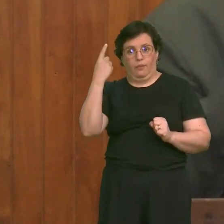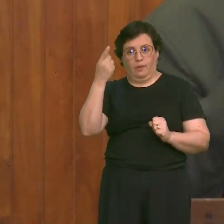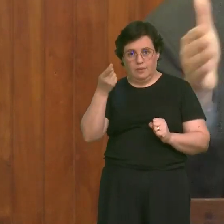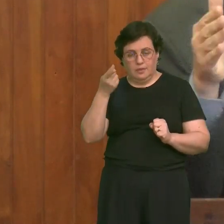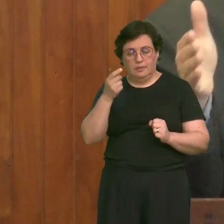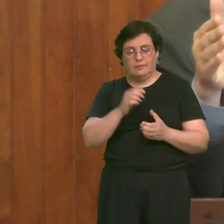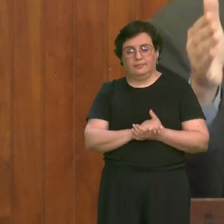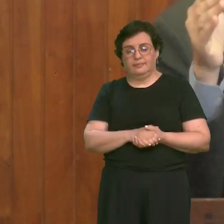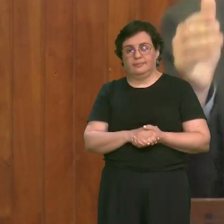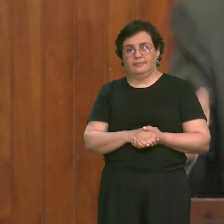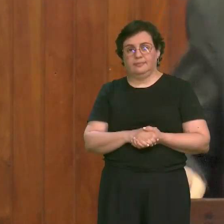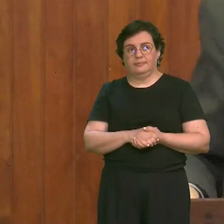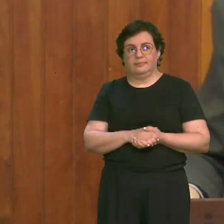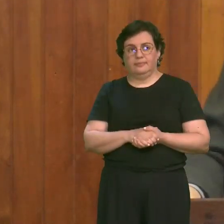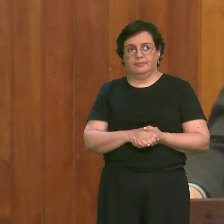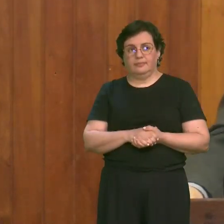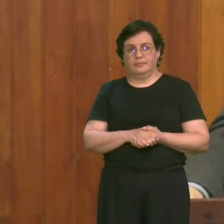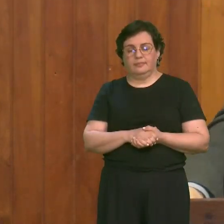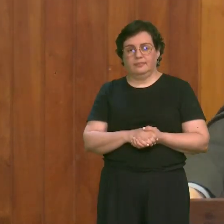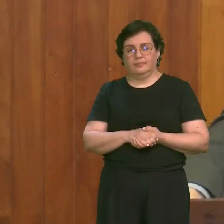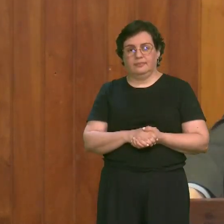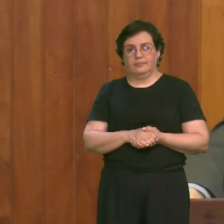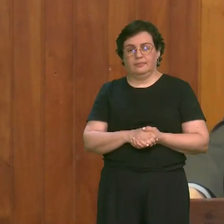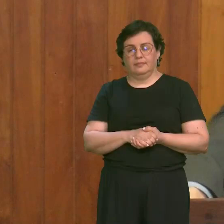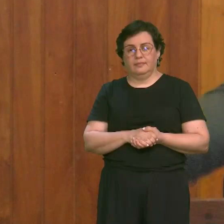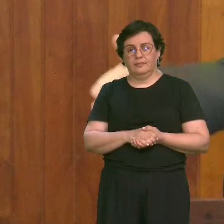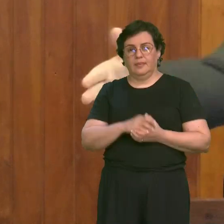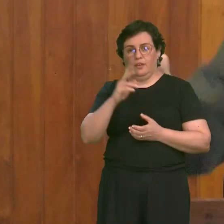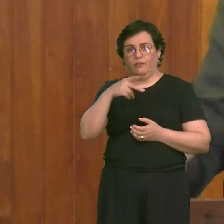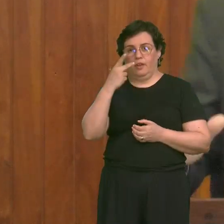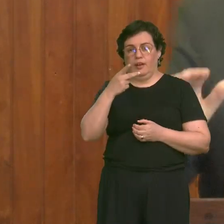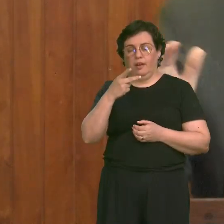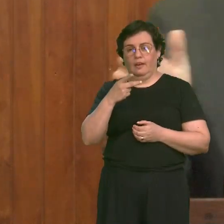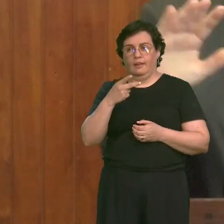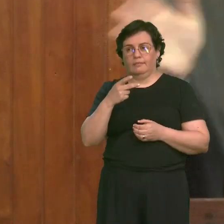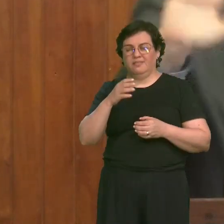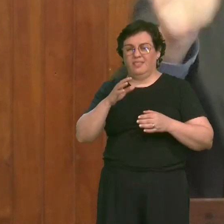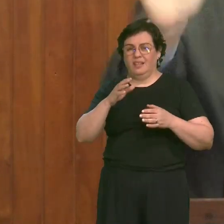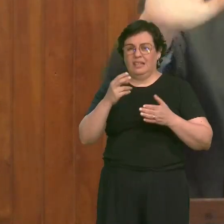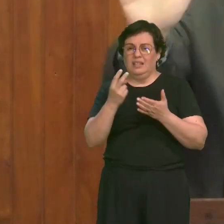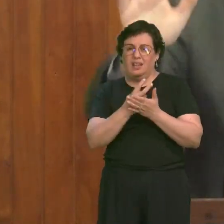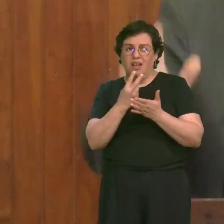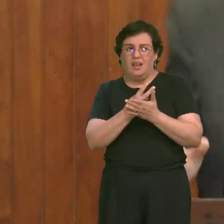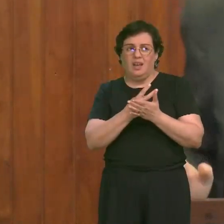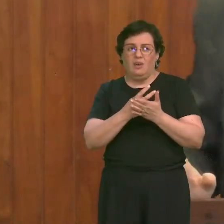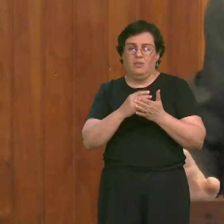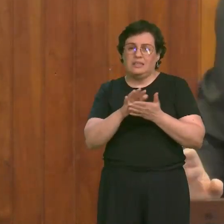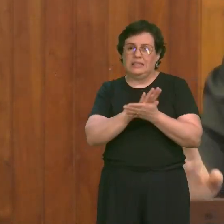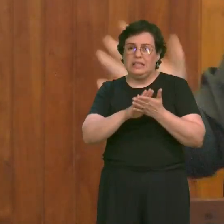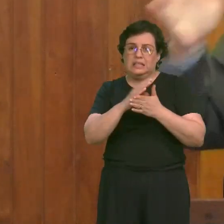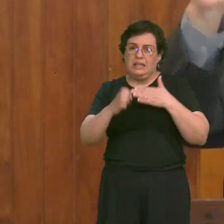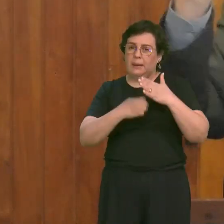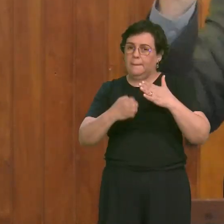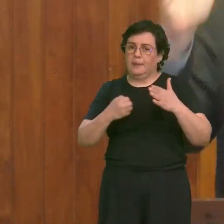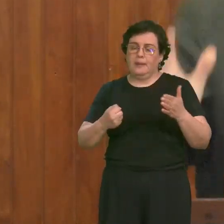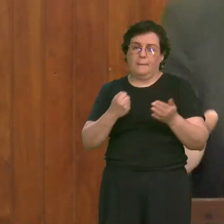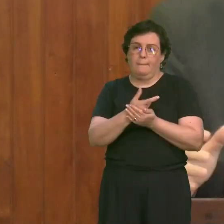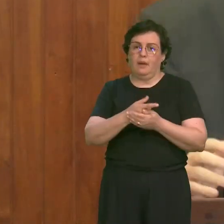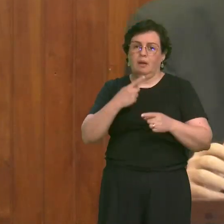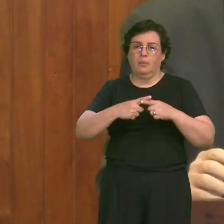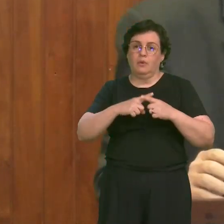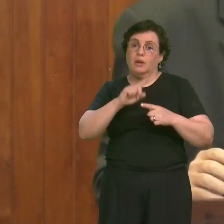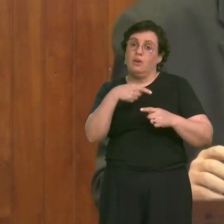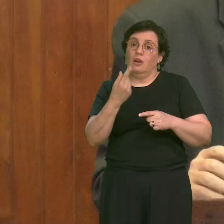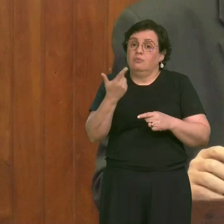anos anteriores de vigência da Lei geraram inconsistências e nenhuma das emendas foram pagas porque nós nunca tínhamos